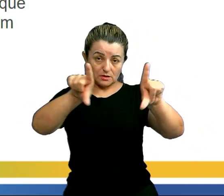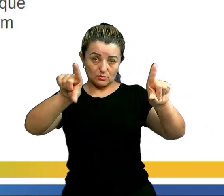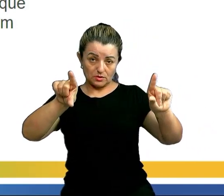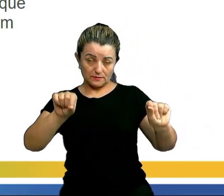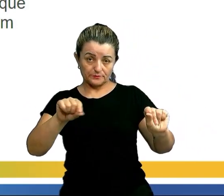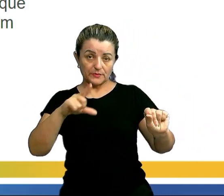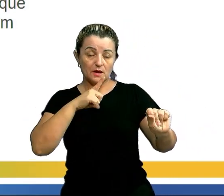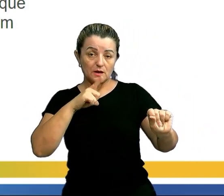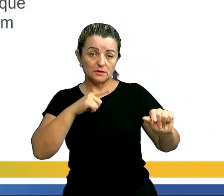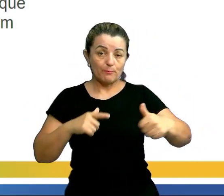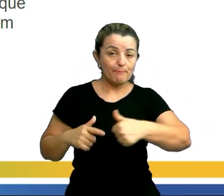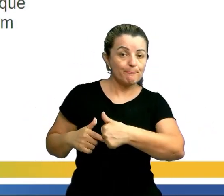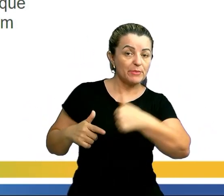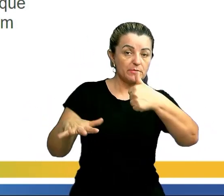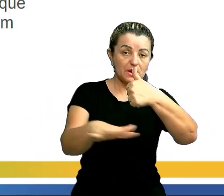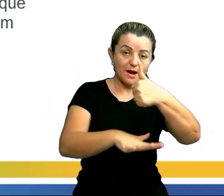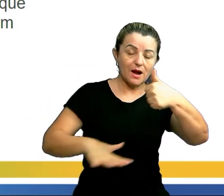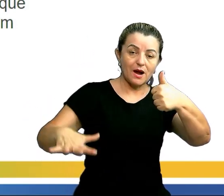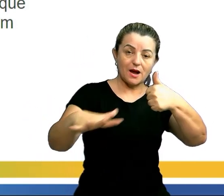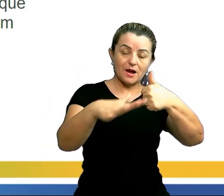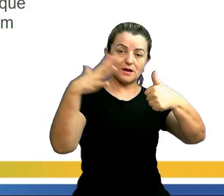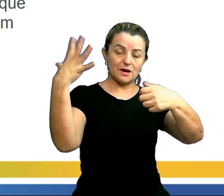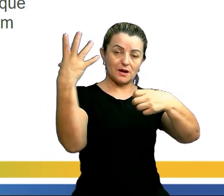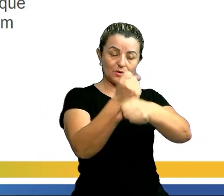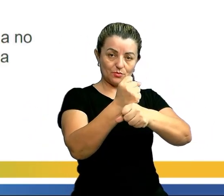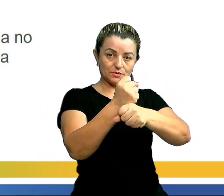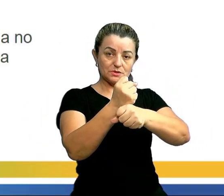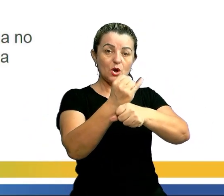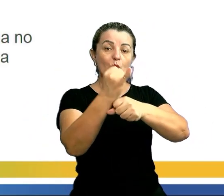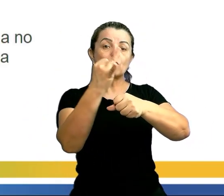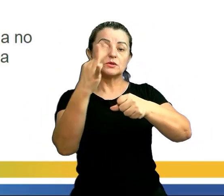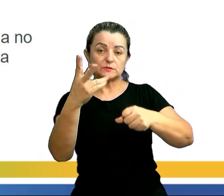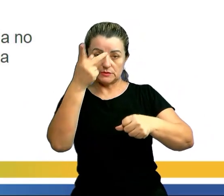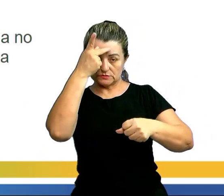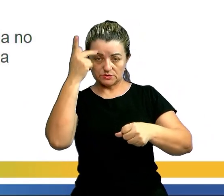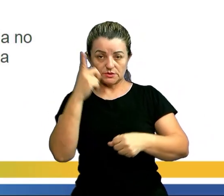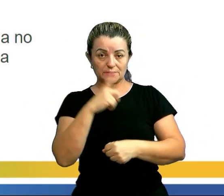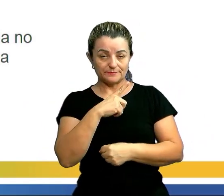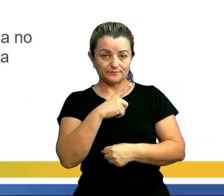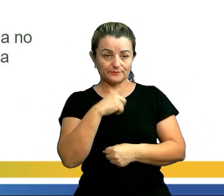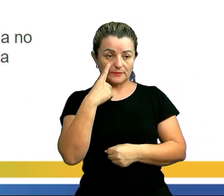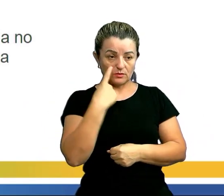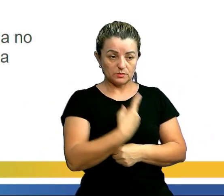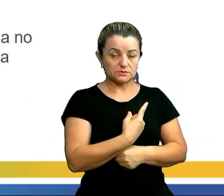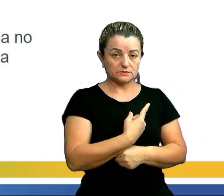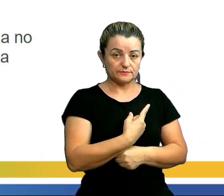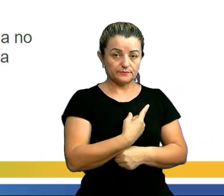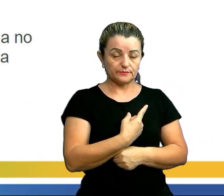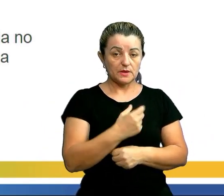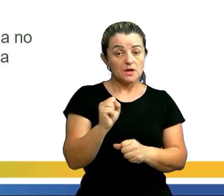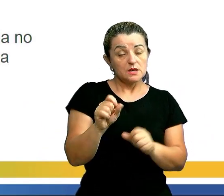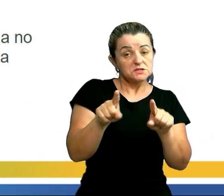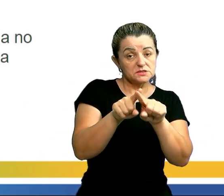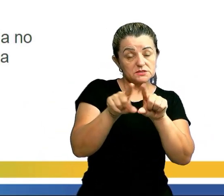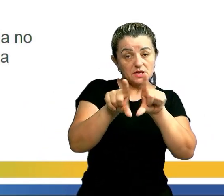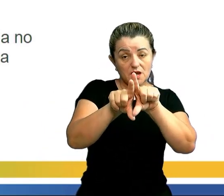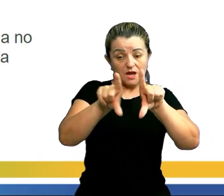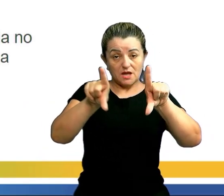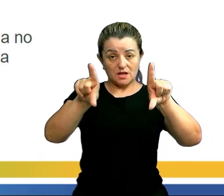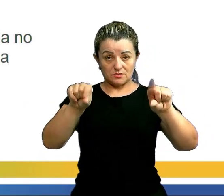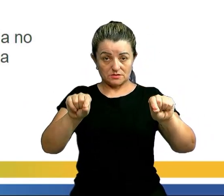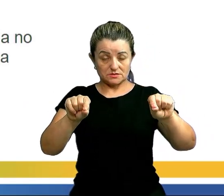primeiro eu calculo a área, tá? Para poder calcular quantas pessoas tem. Então, bora lá fazer. Se é retângulo, a área